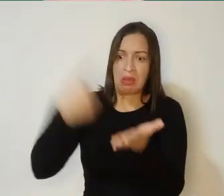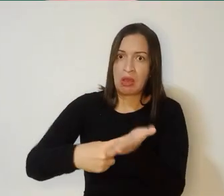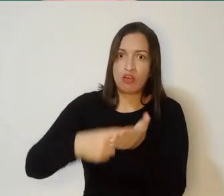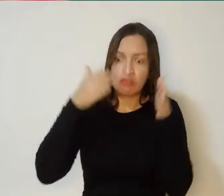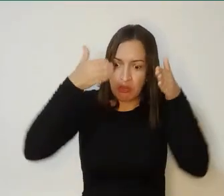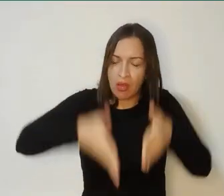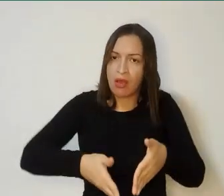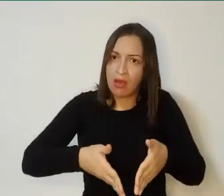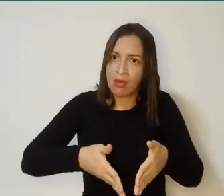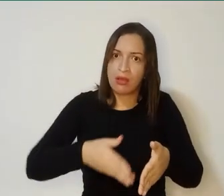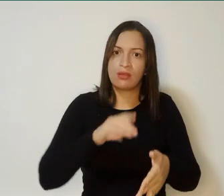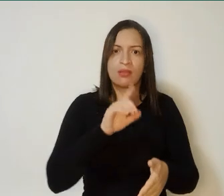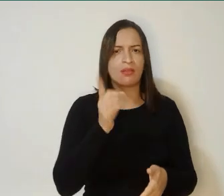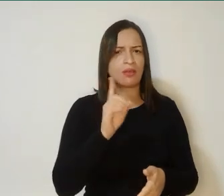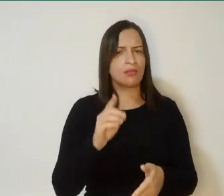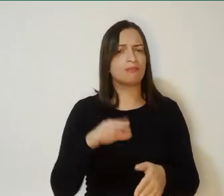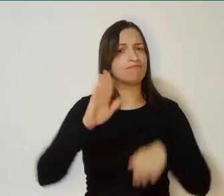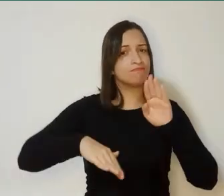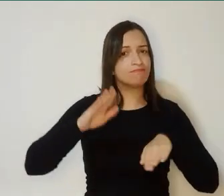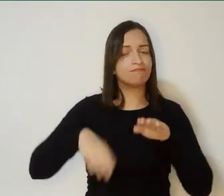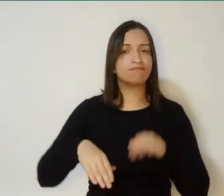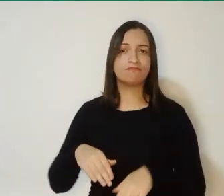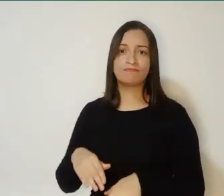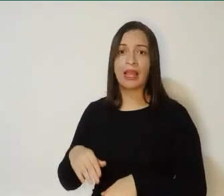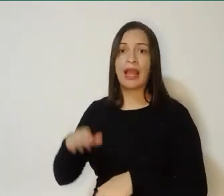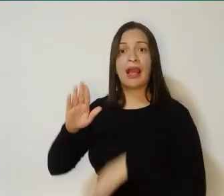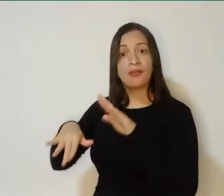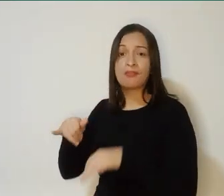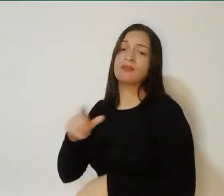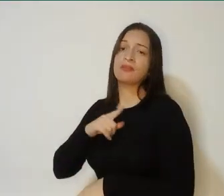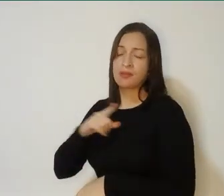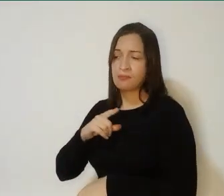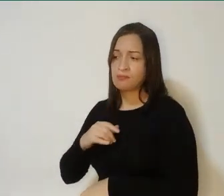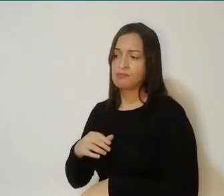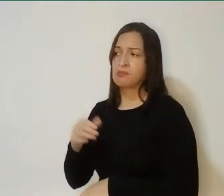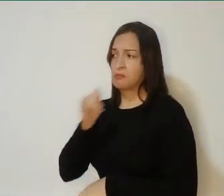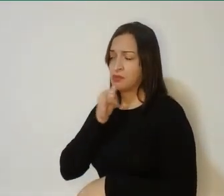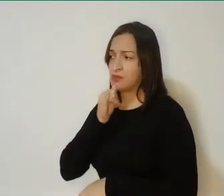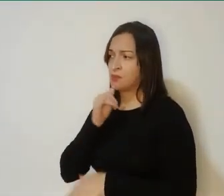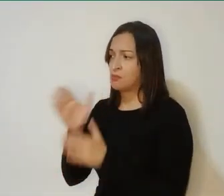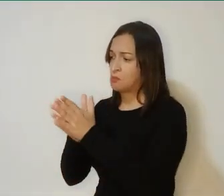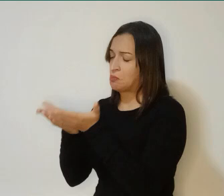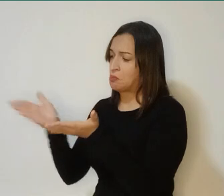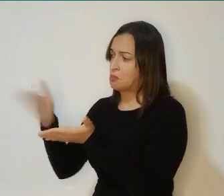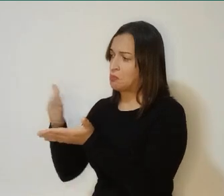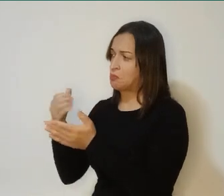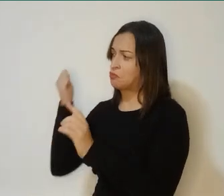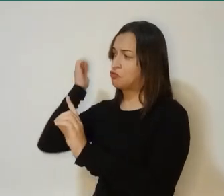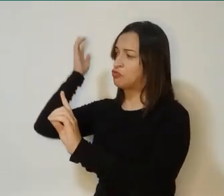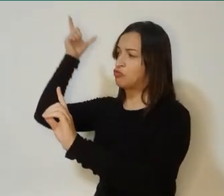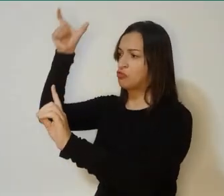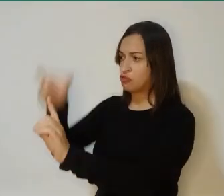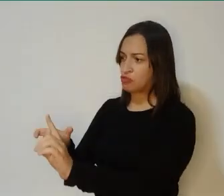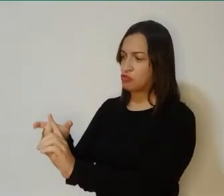realidade. Ele pode ter, a gente pode ler ali uma biografia que tem um critério literário, mas que